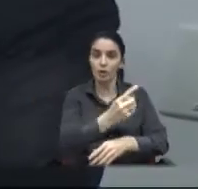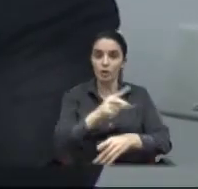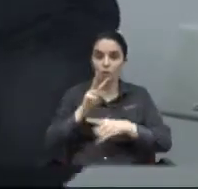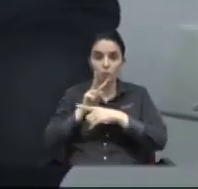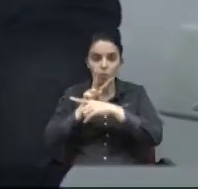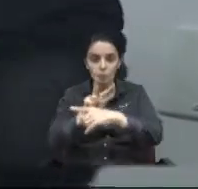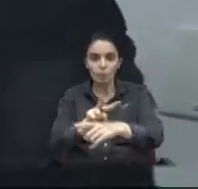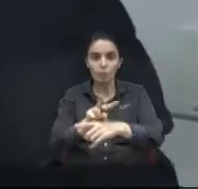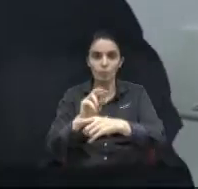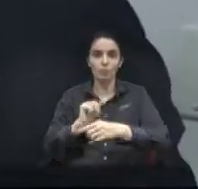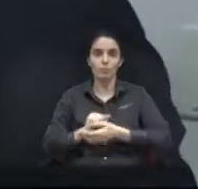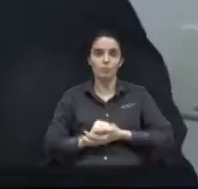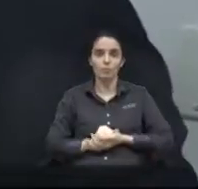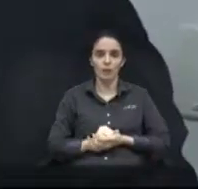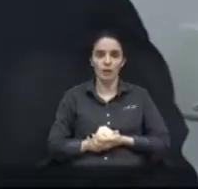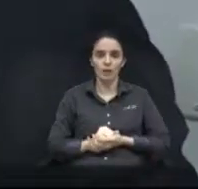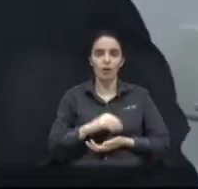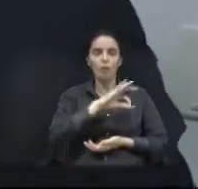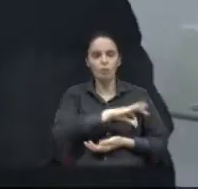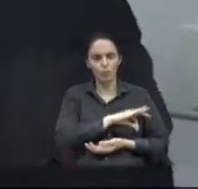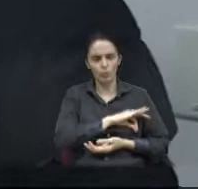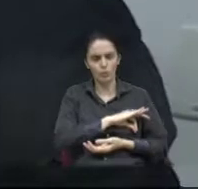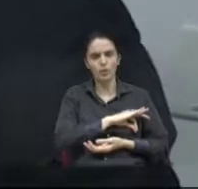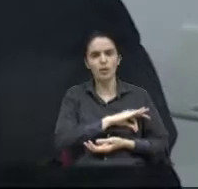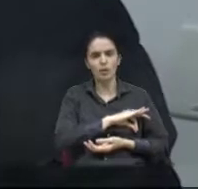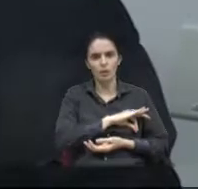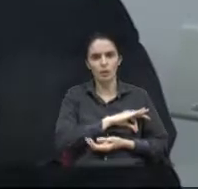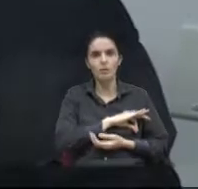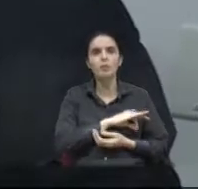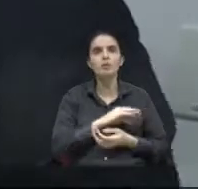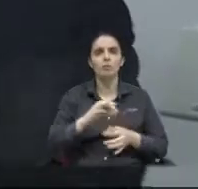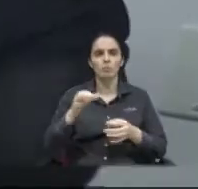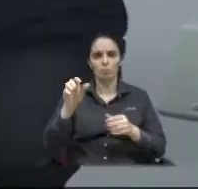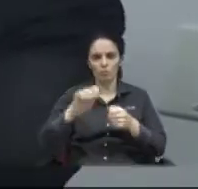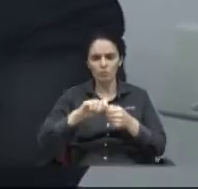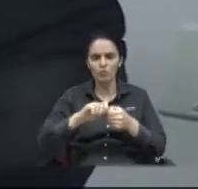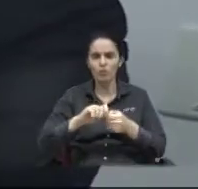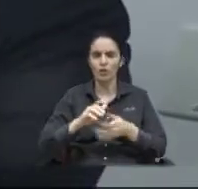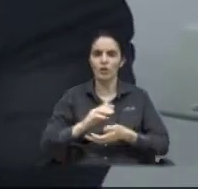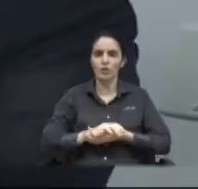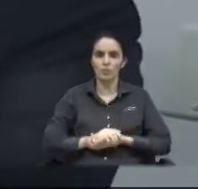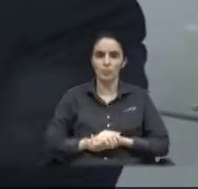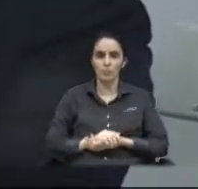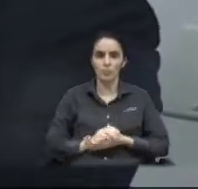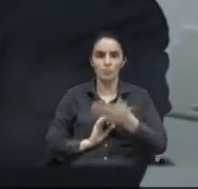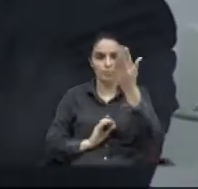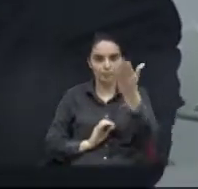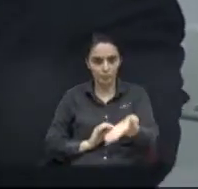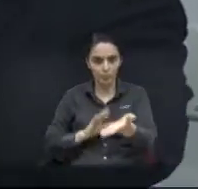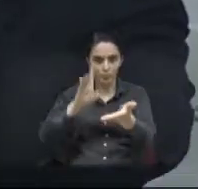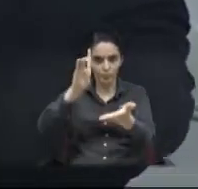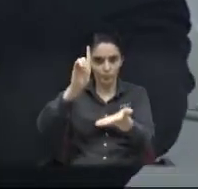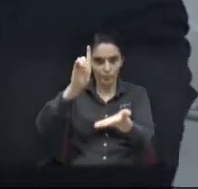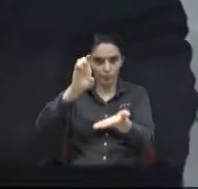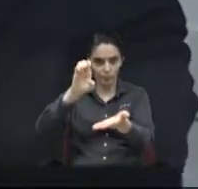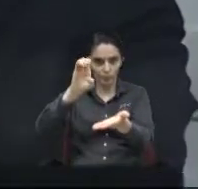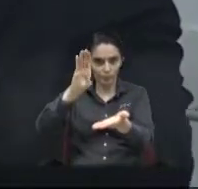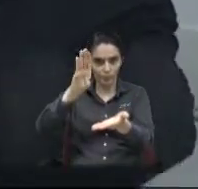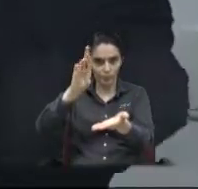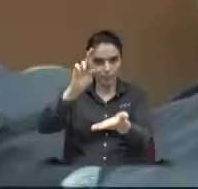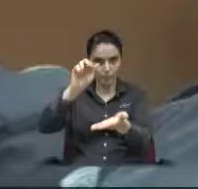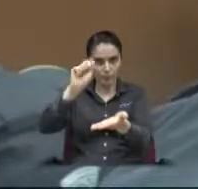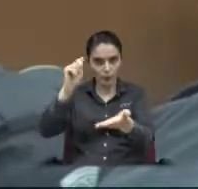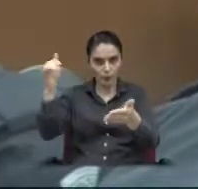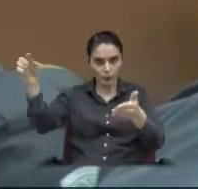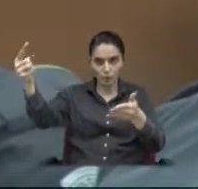com muita propriedade e com muito amor ea prova é a deborah que olha que ela entrou